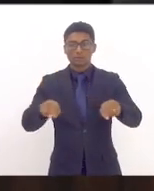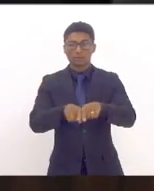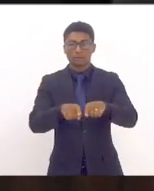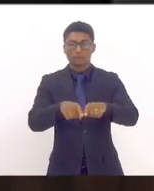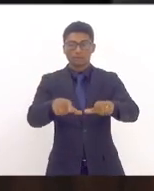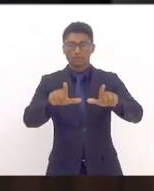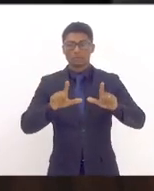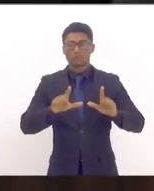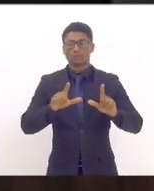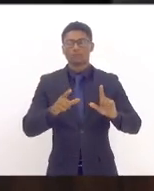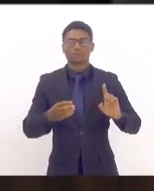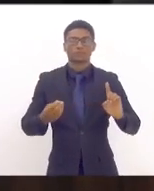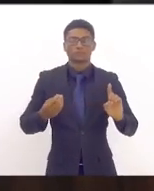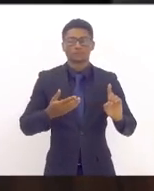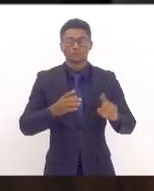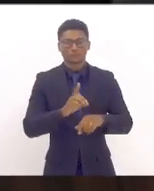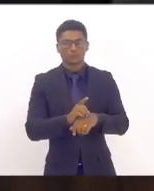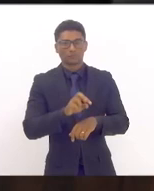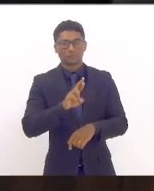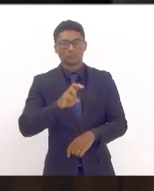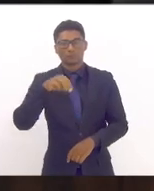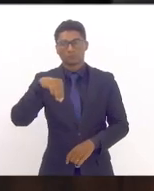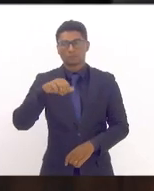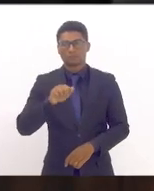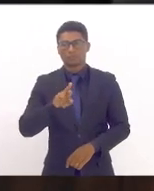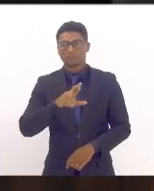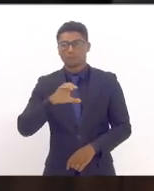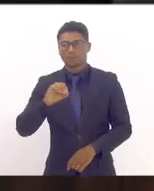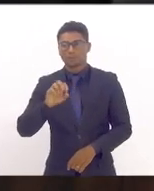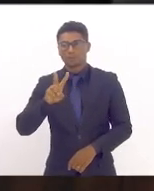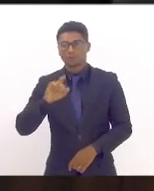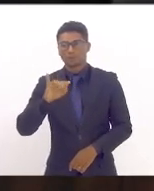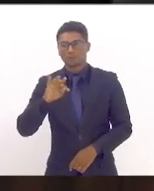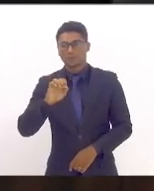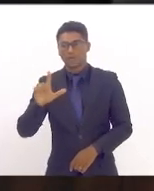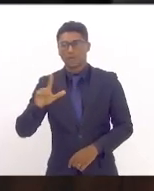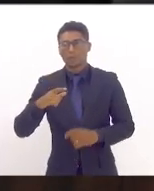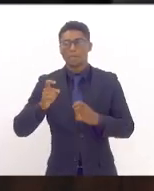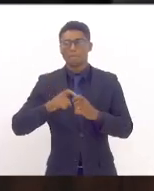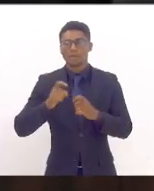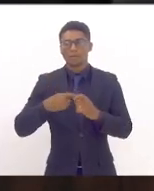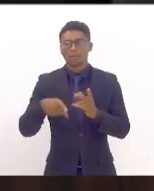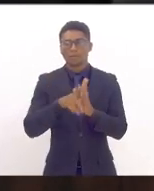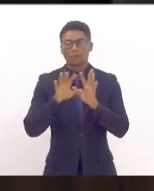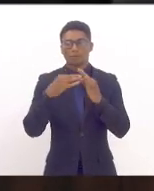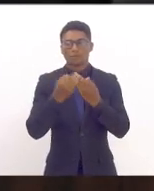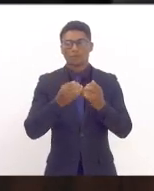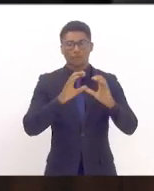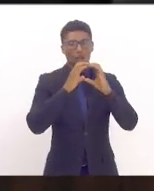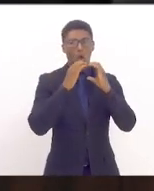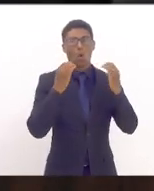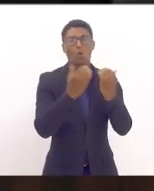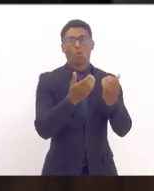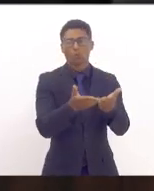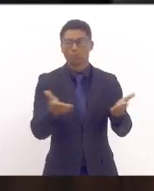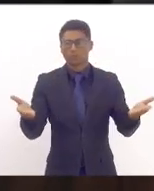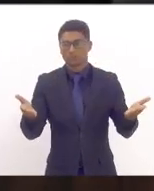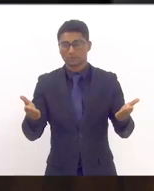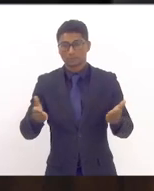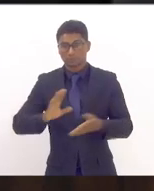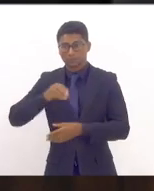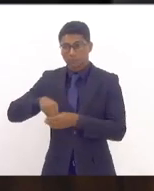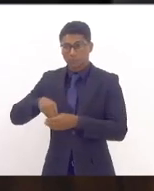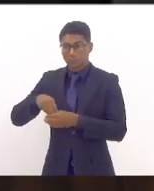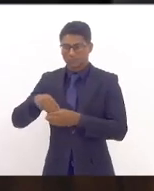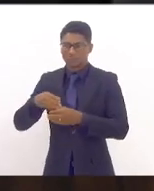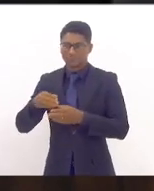diploma Excelentíssimo Senhor Doutor Márcio Faria Vital de Oliveira médico da família e comunidade parecida comissão de novas internas e proposições